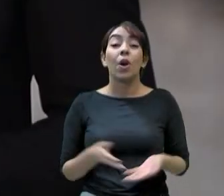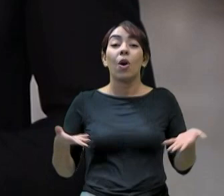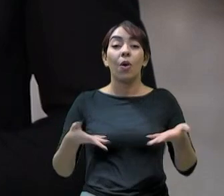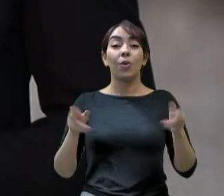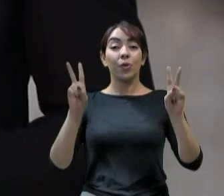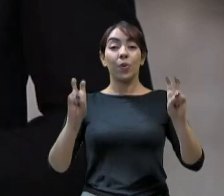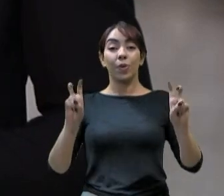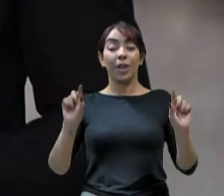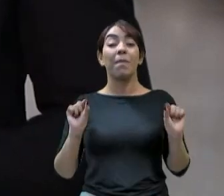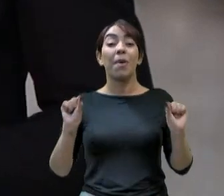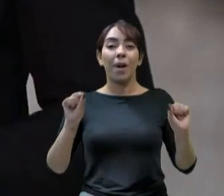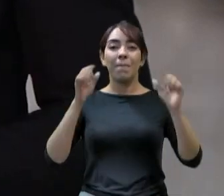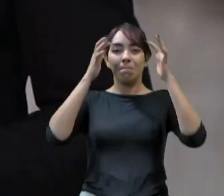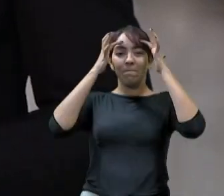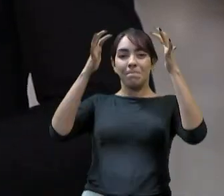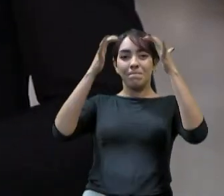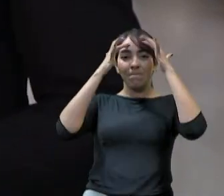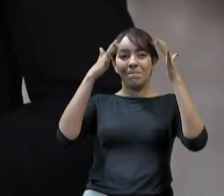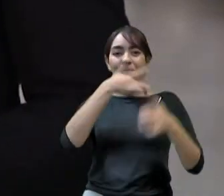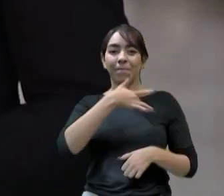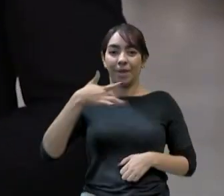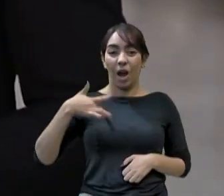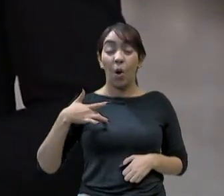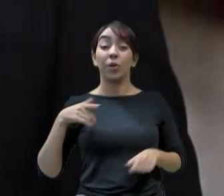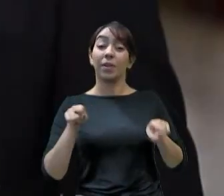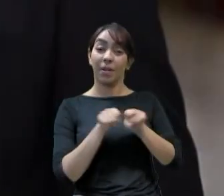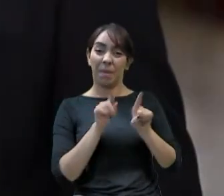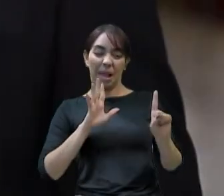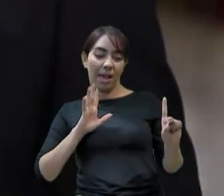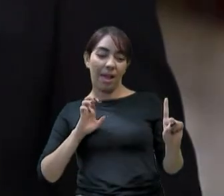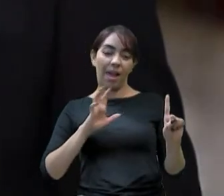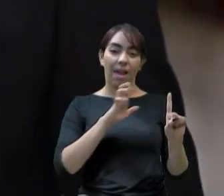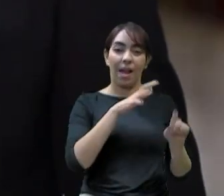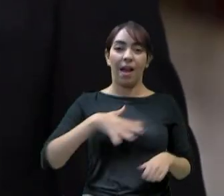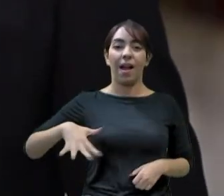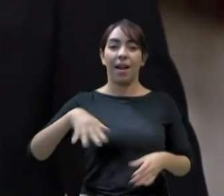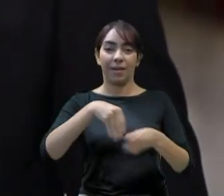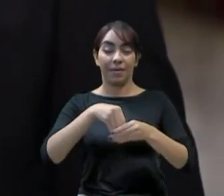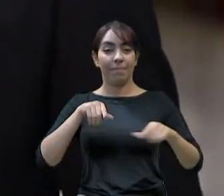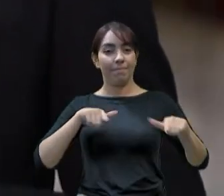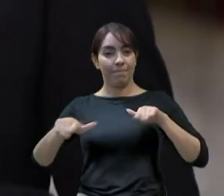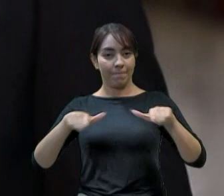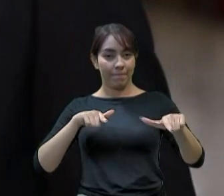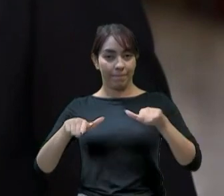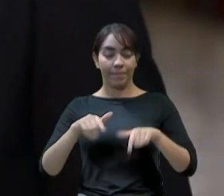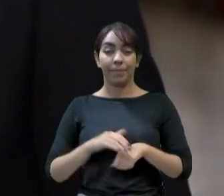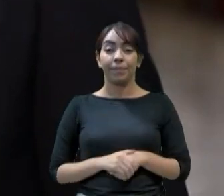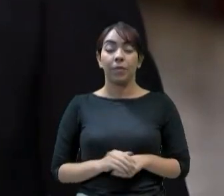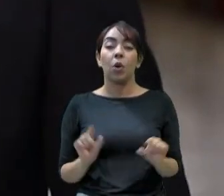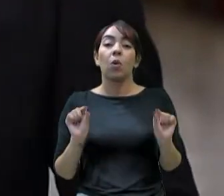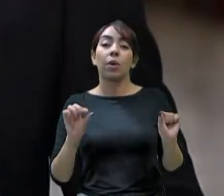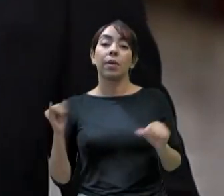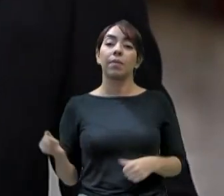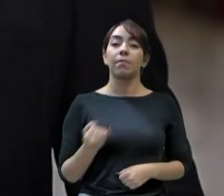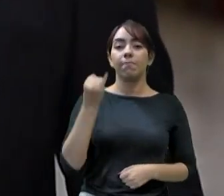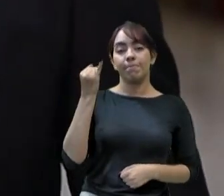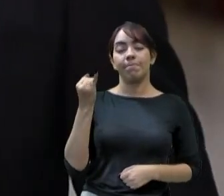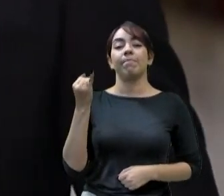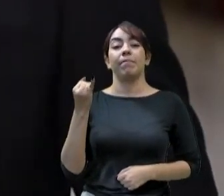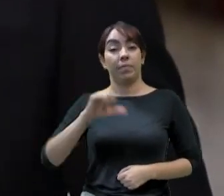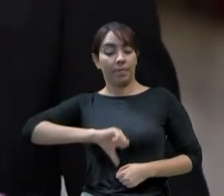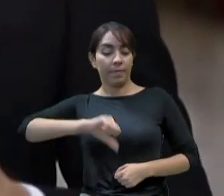falaremos sobre saúde mental e assédio moral no ambiente de trabalho. A saúde mental no ambiente de trabalho é fundamental para o bem-estar